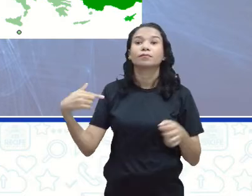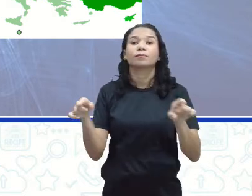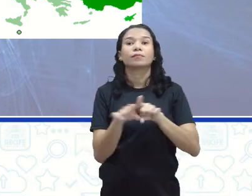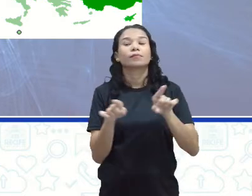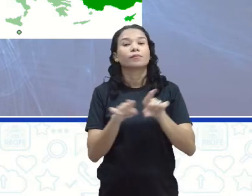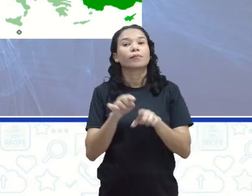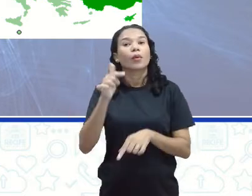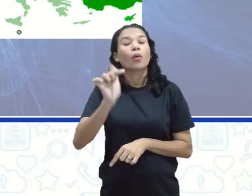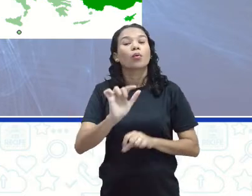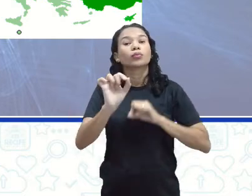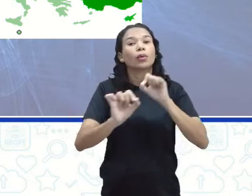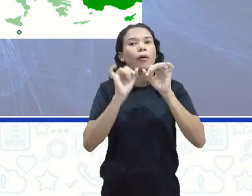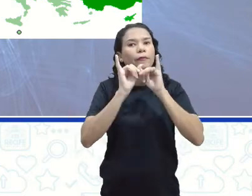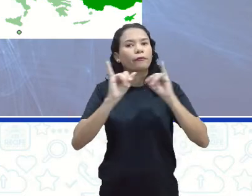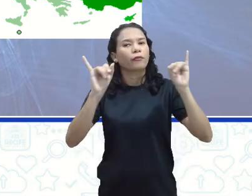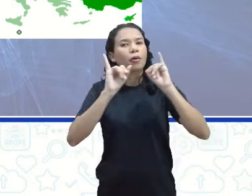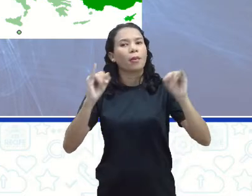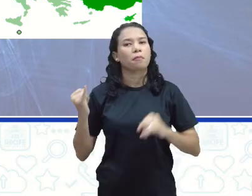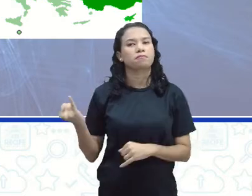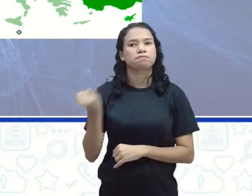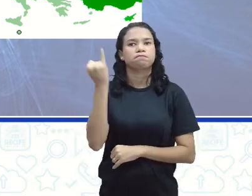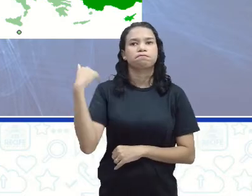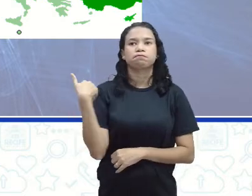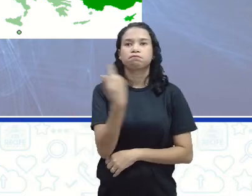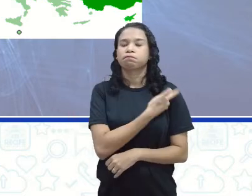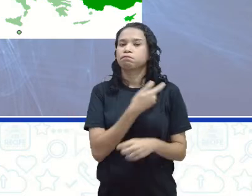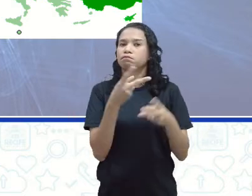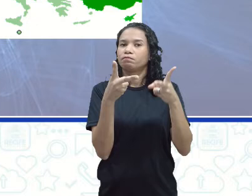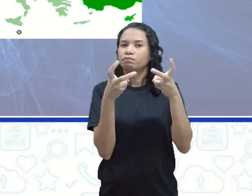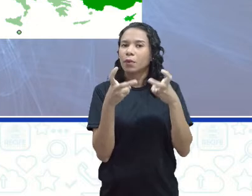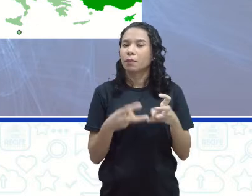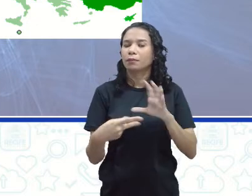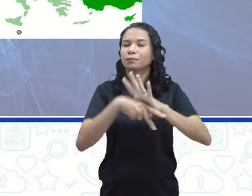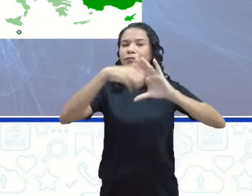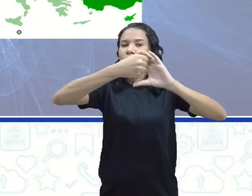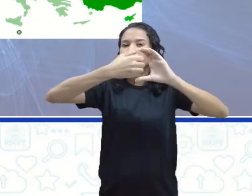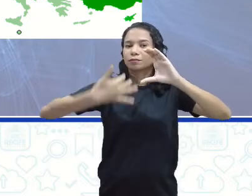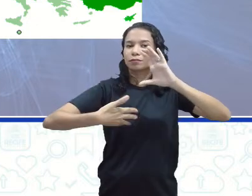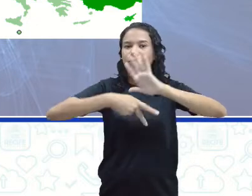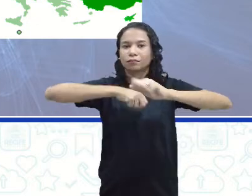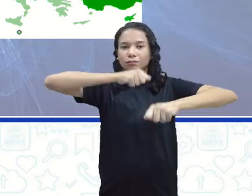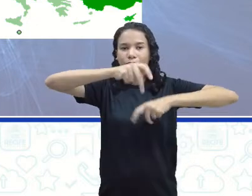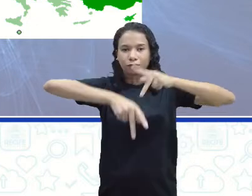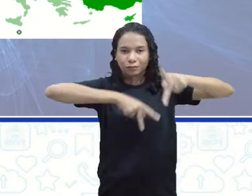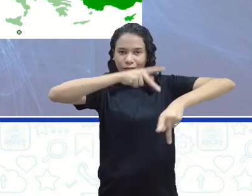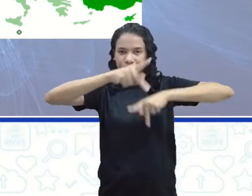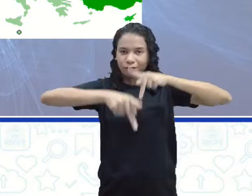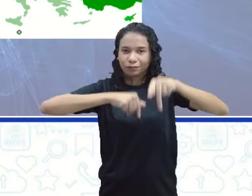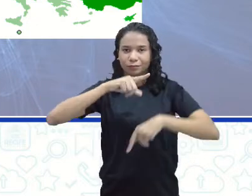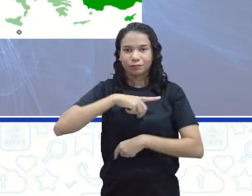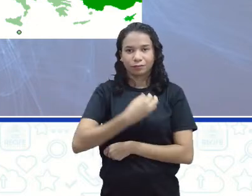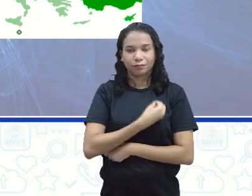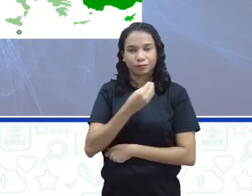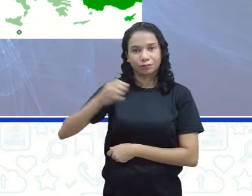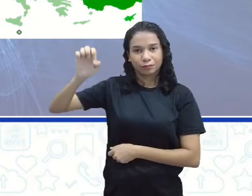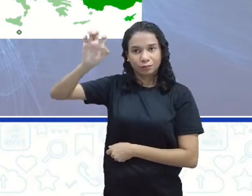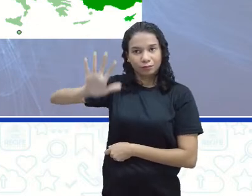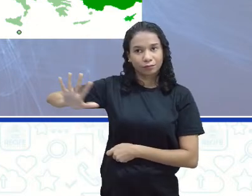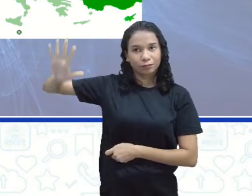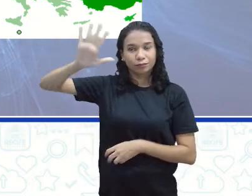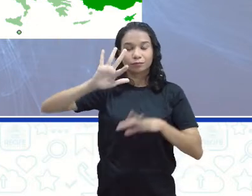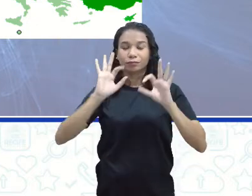mais um dado muito importante para a gente entender as características populacionais desse